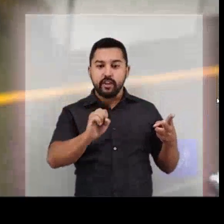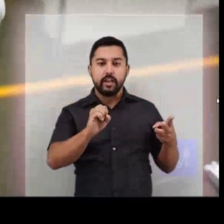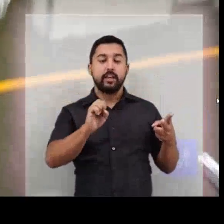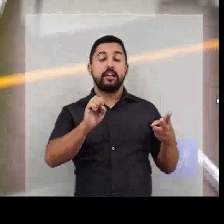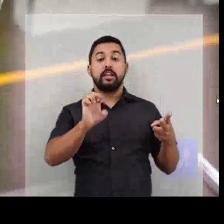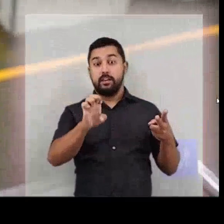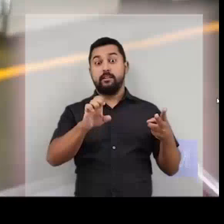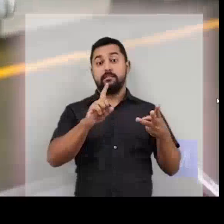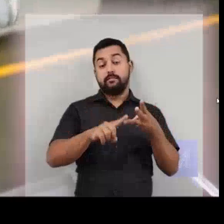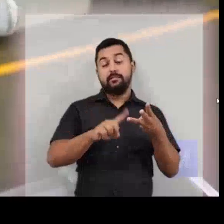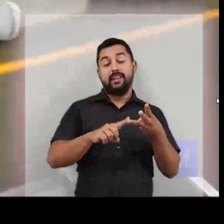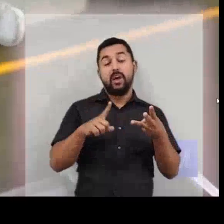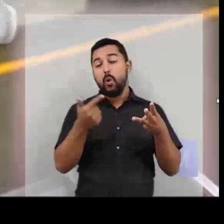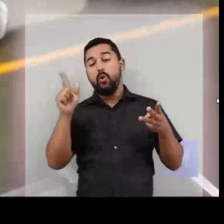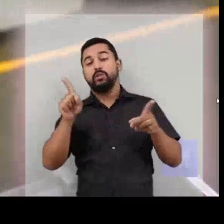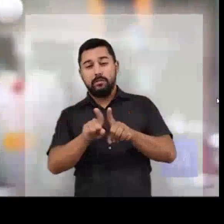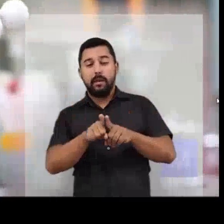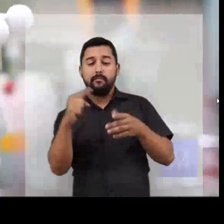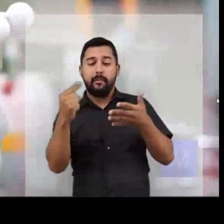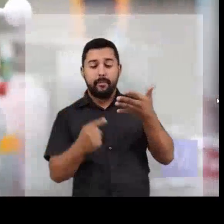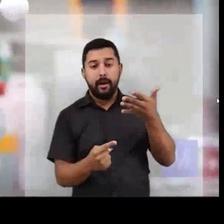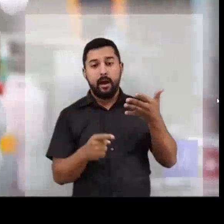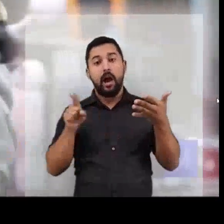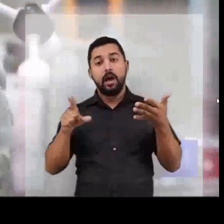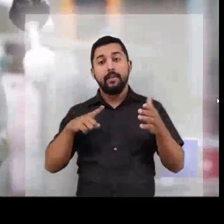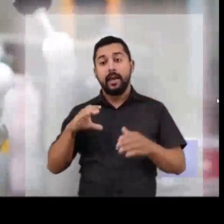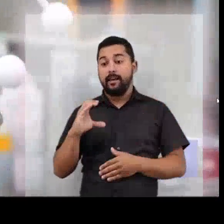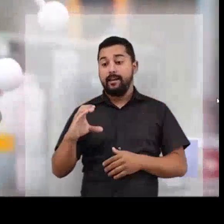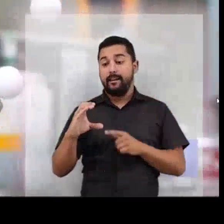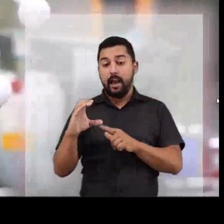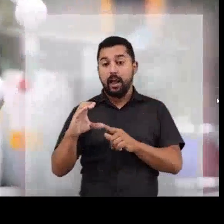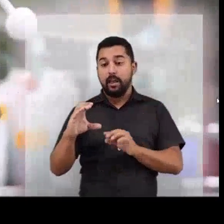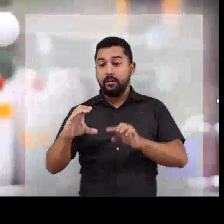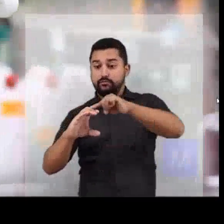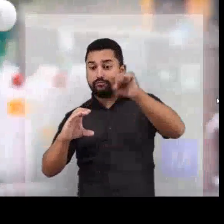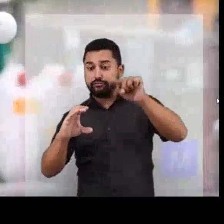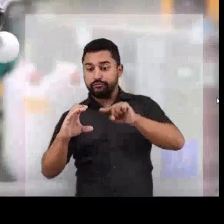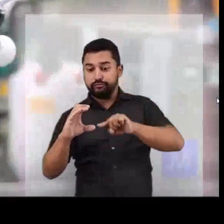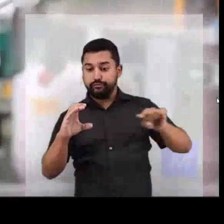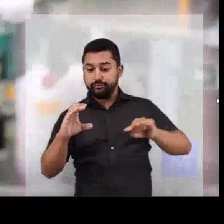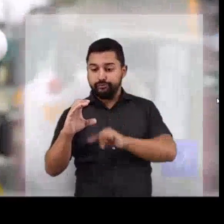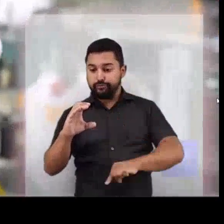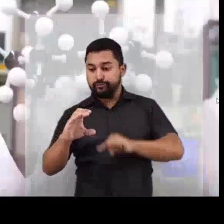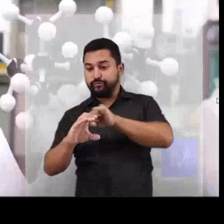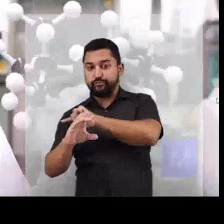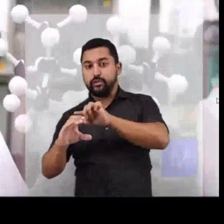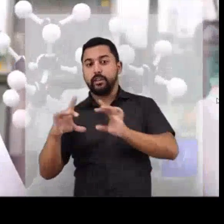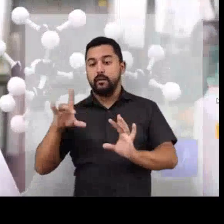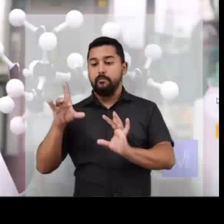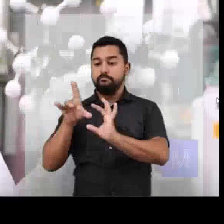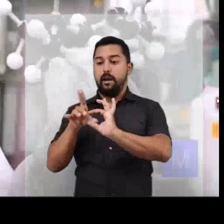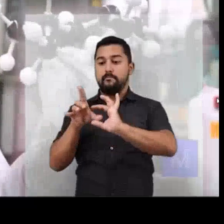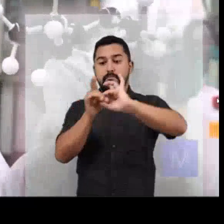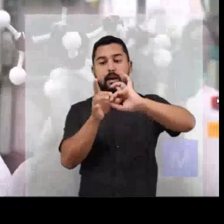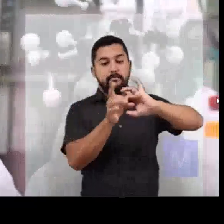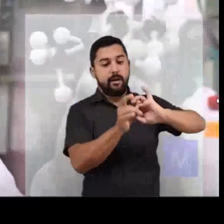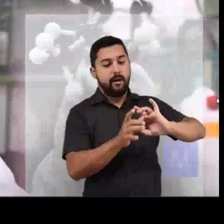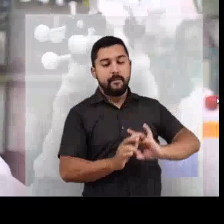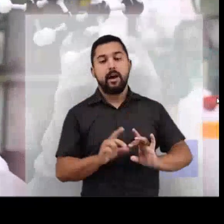O petróleo é formado por moléculas orgânicas, que têm vários átomos de carbono ligados entre si para formar uma cadeia. E além do carbono, praticamente só